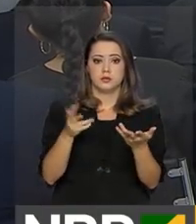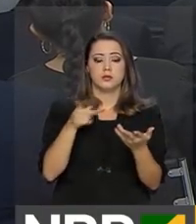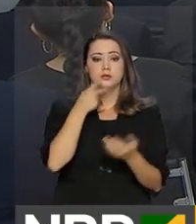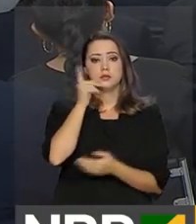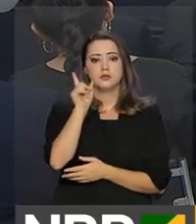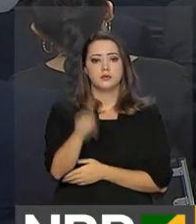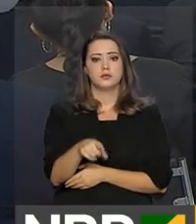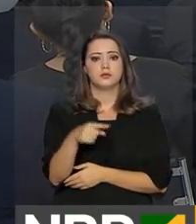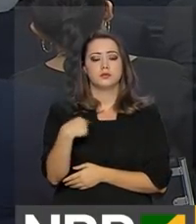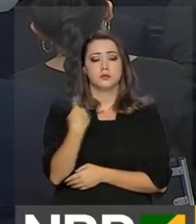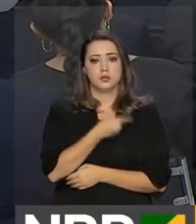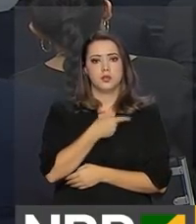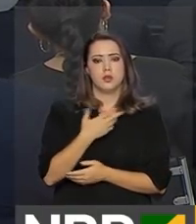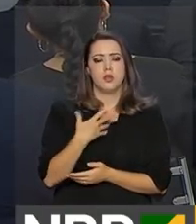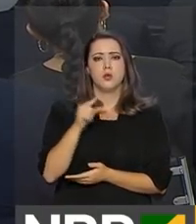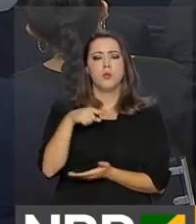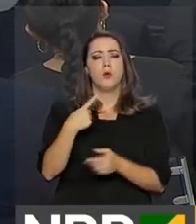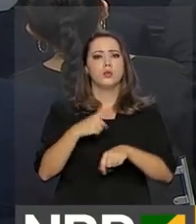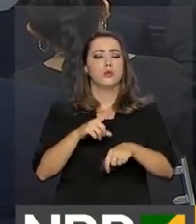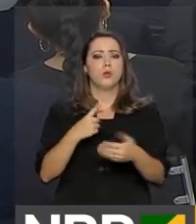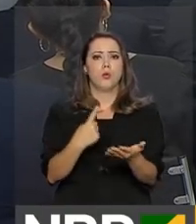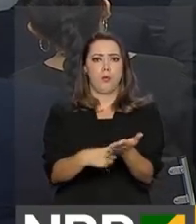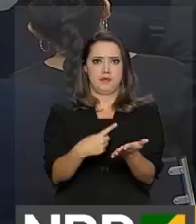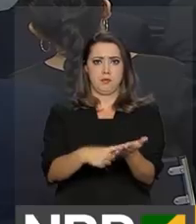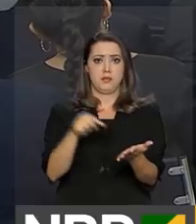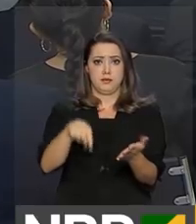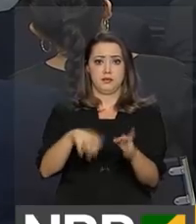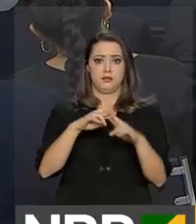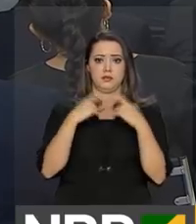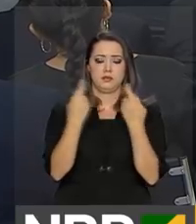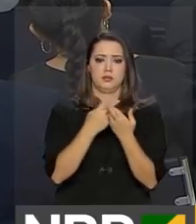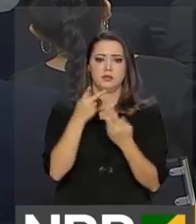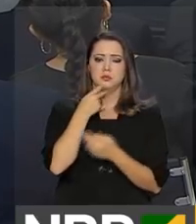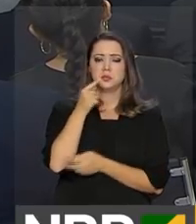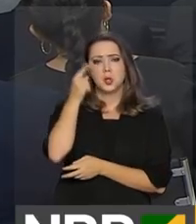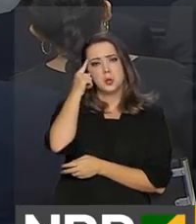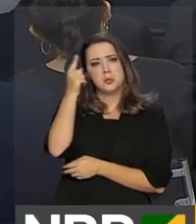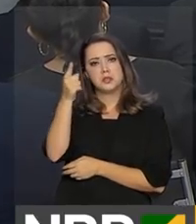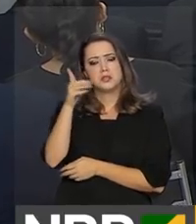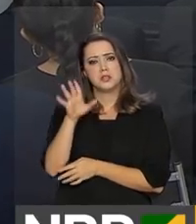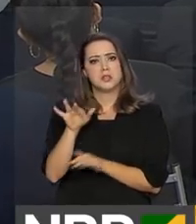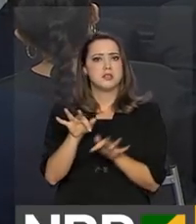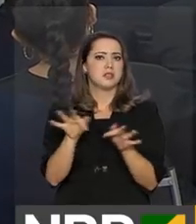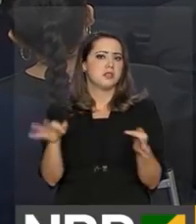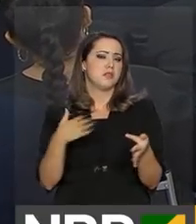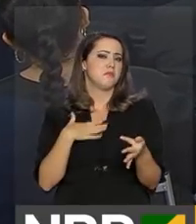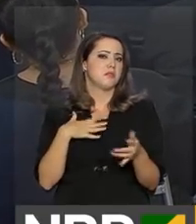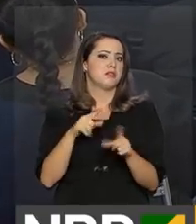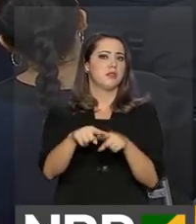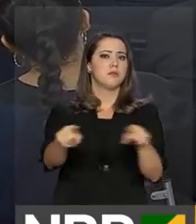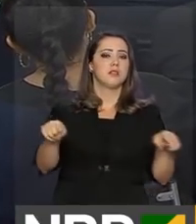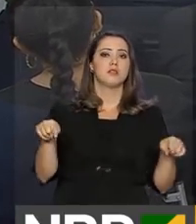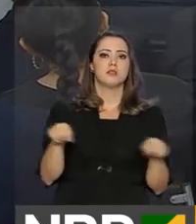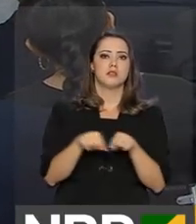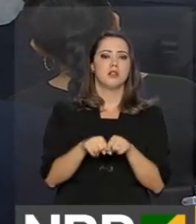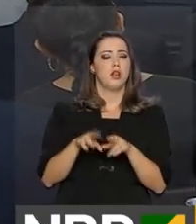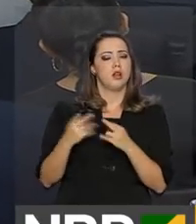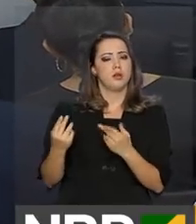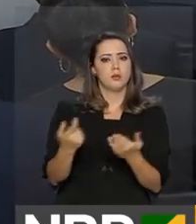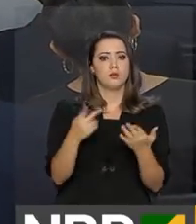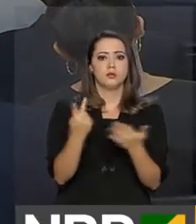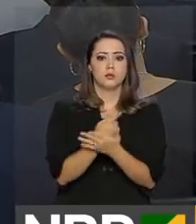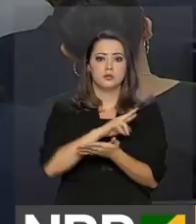o seguinte que quando marcaram esta reunião eu imaginei que seria uma coisa informal lá na minha sala como vieram